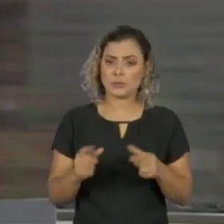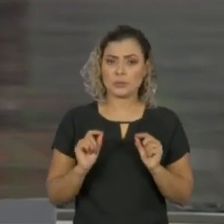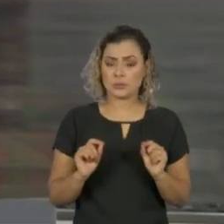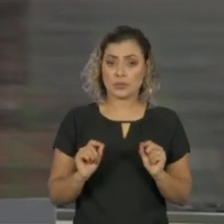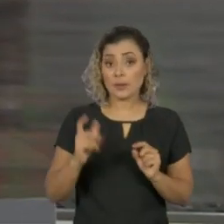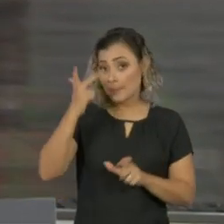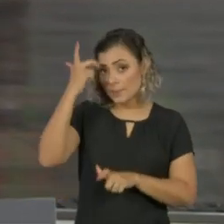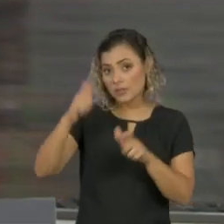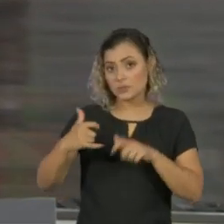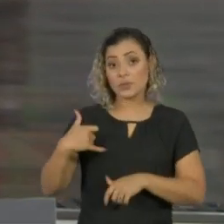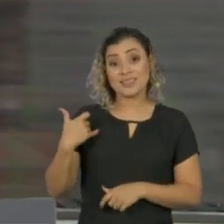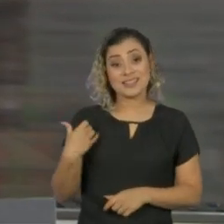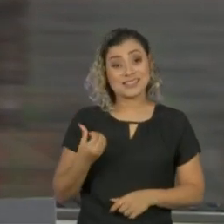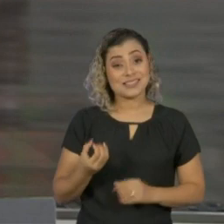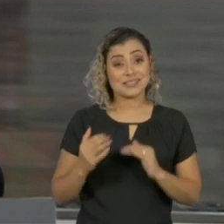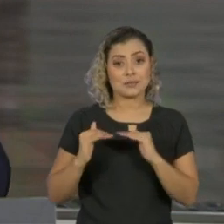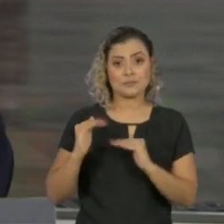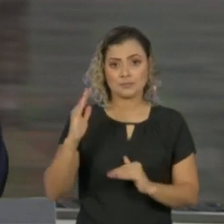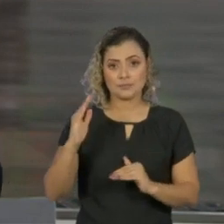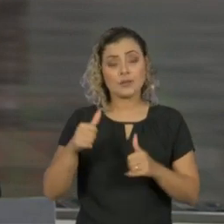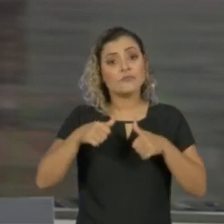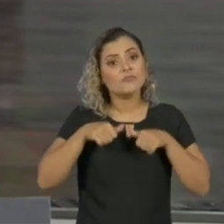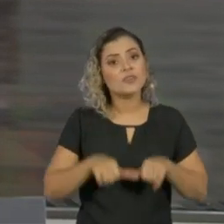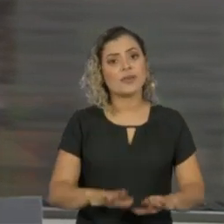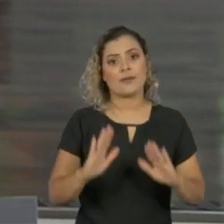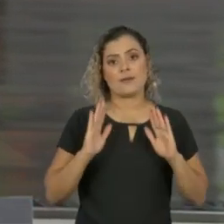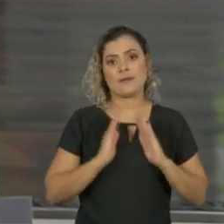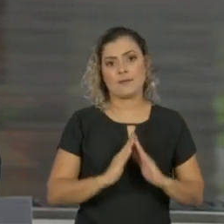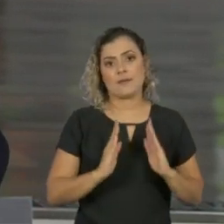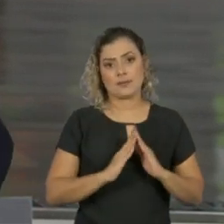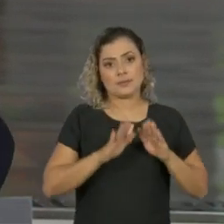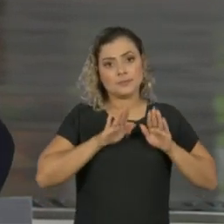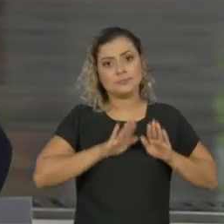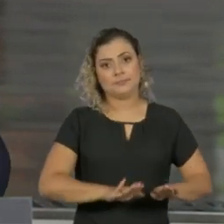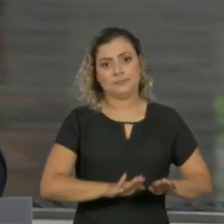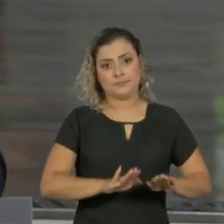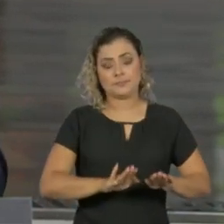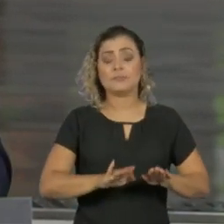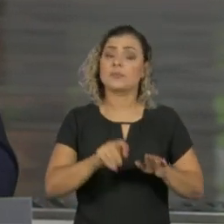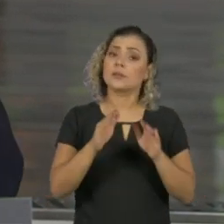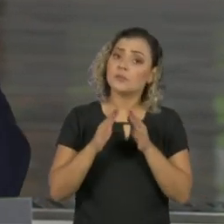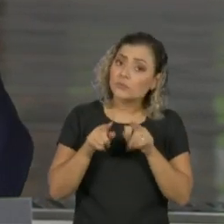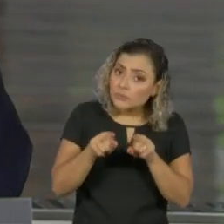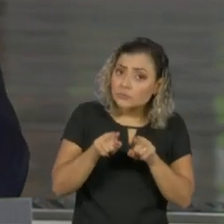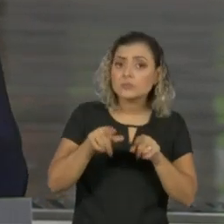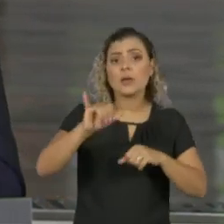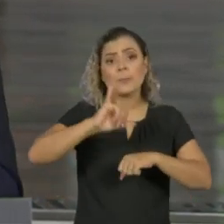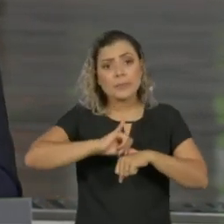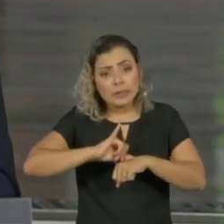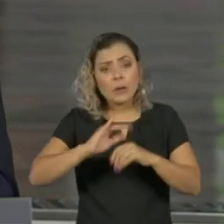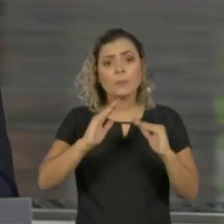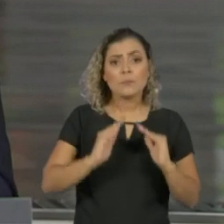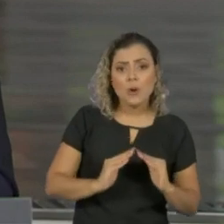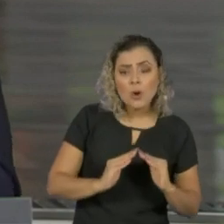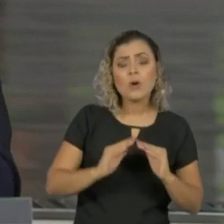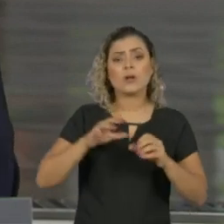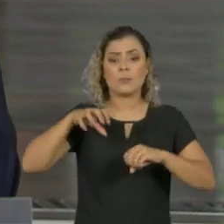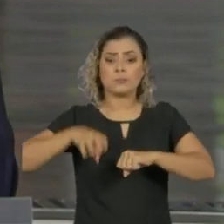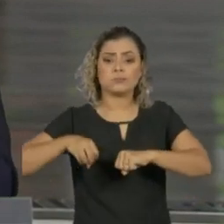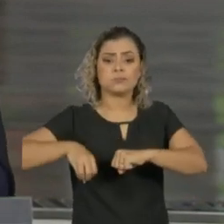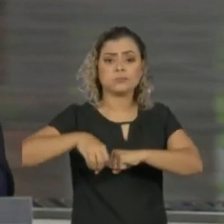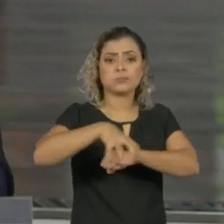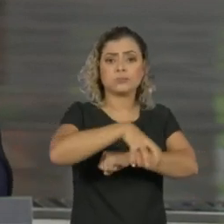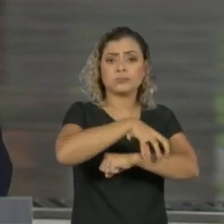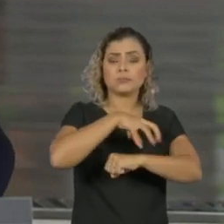Pessoas com mais de 60 anos devem ficar em casa, sejam residentes na capital, residentes na região